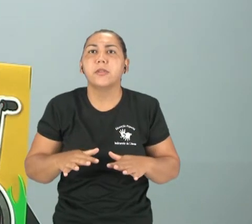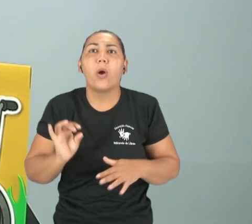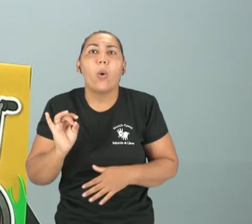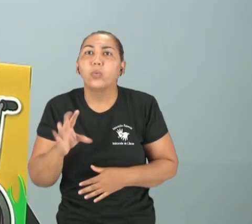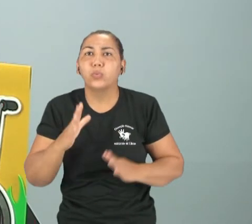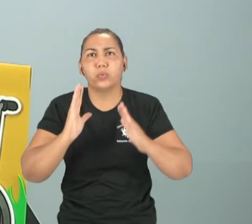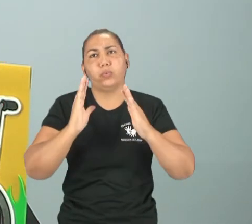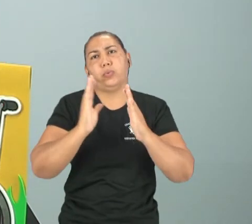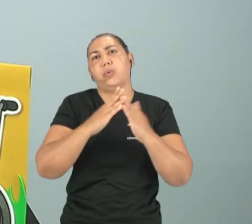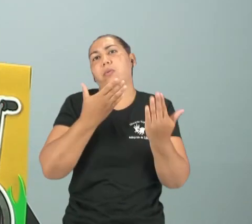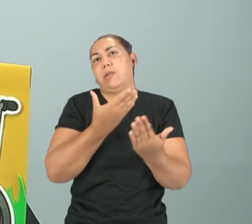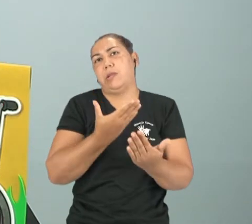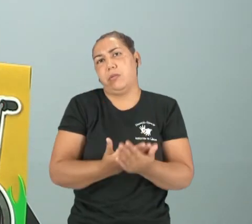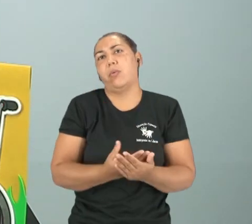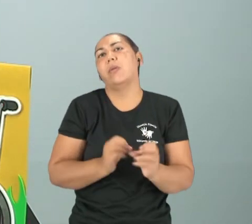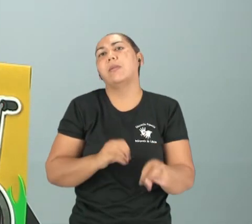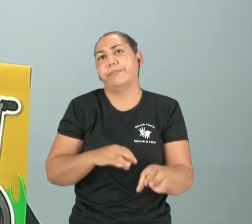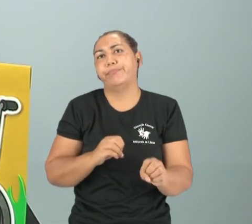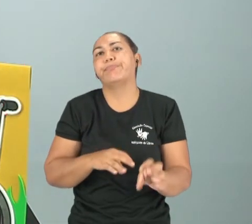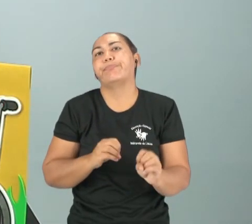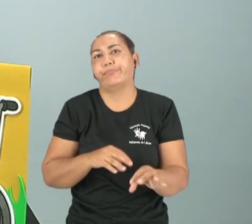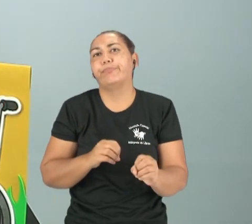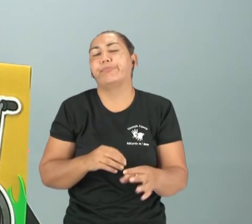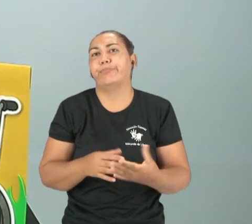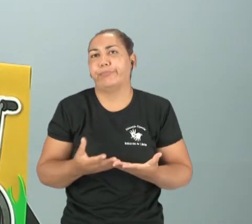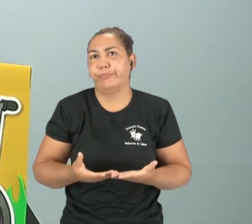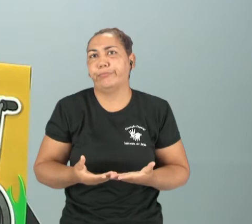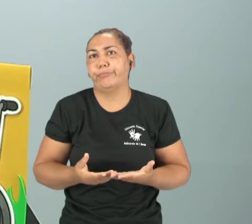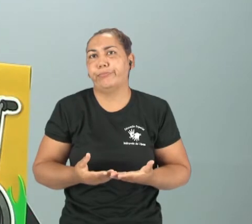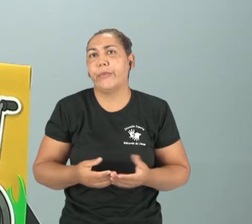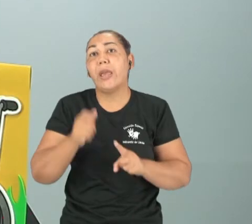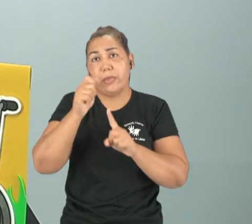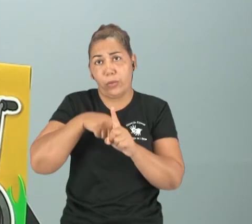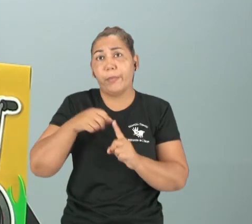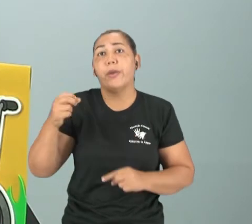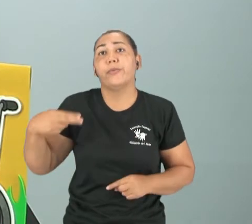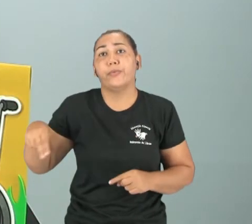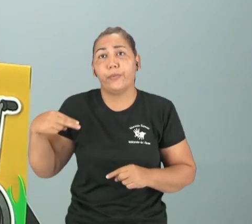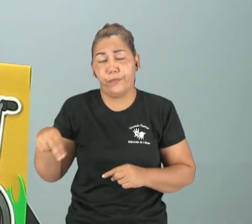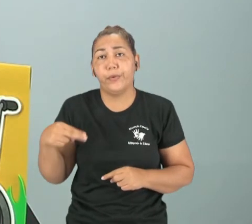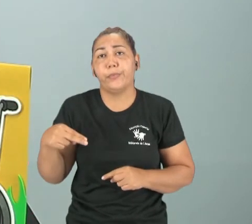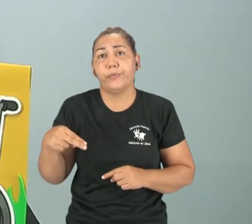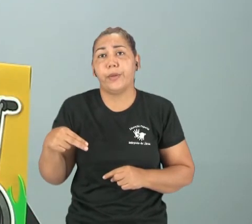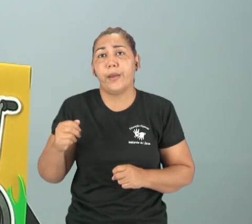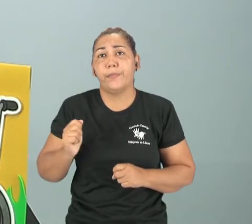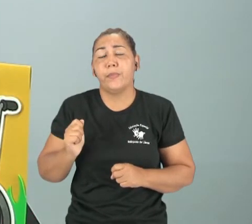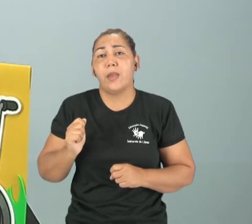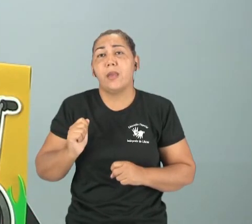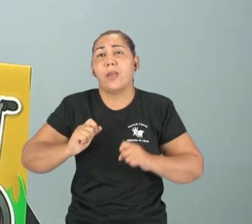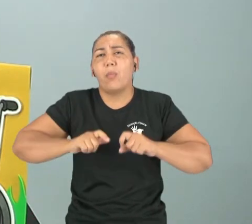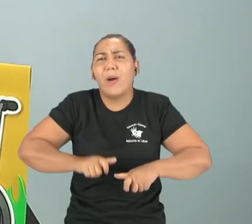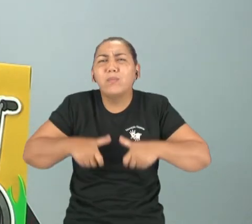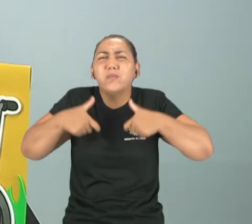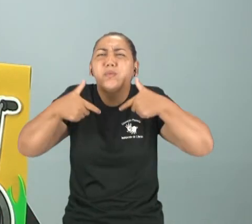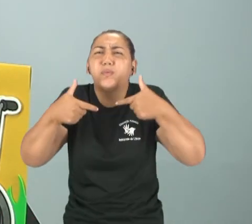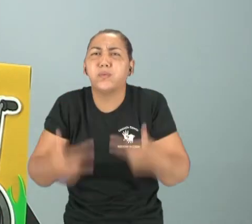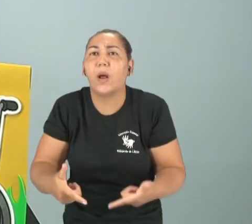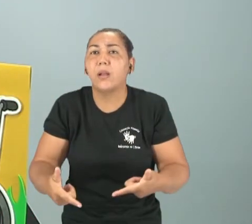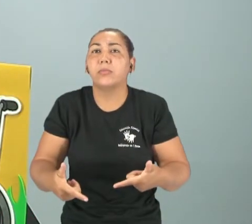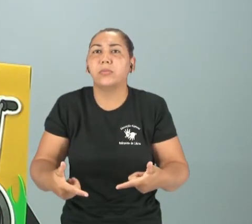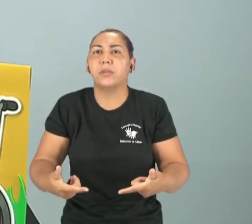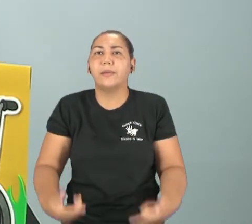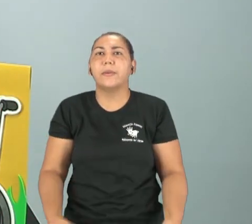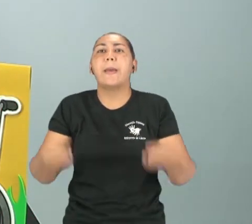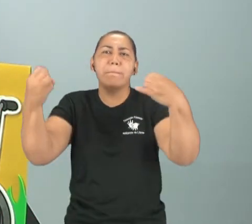na escola, somente falado nesse mês de novembro. E que é uma luta, e que é uma situação que é para ser